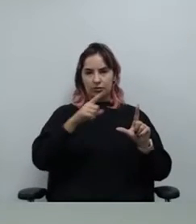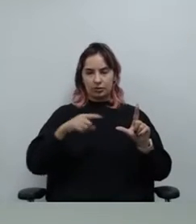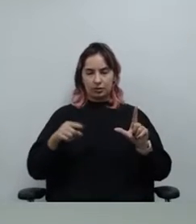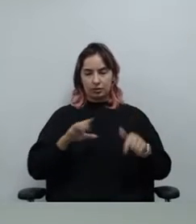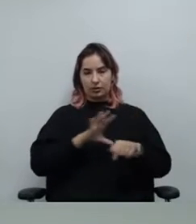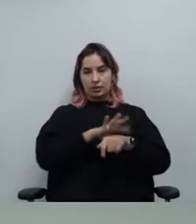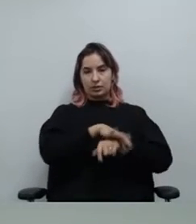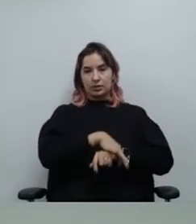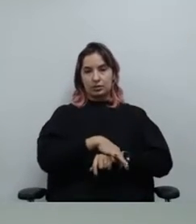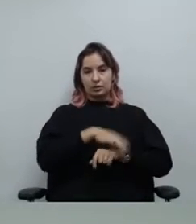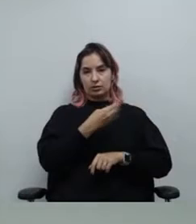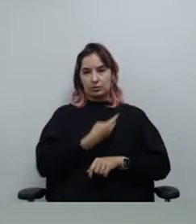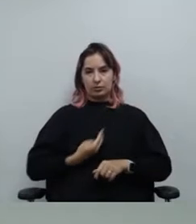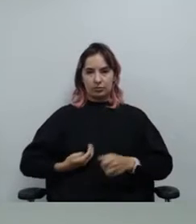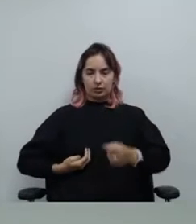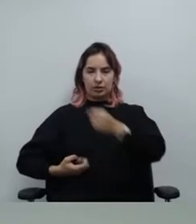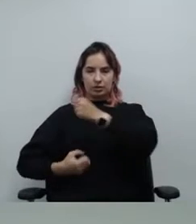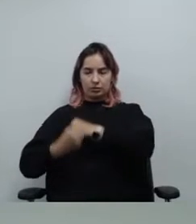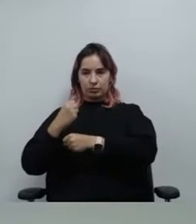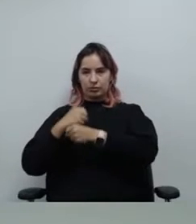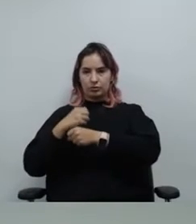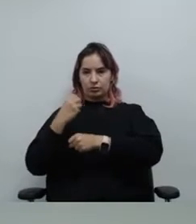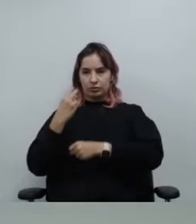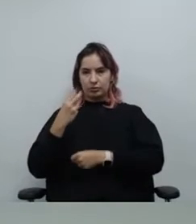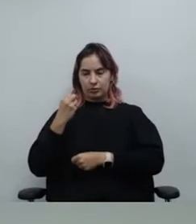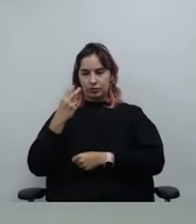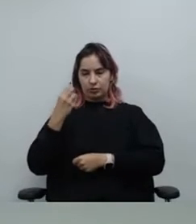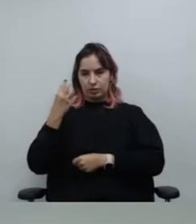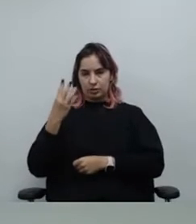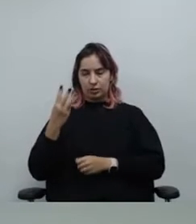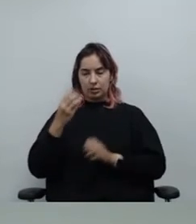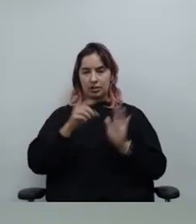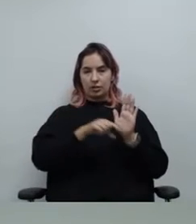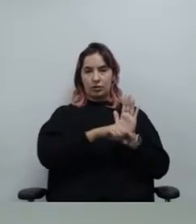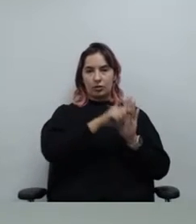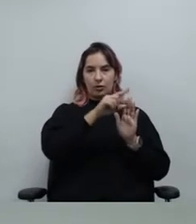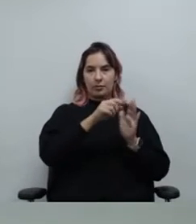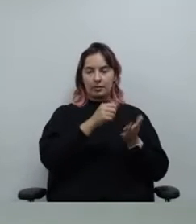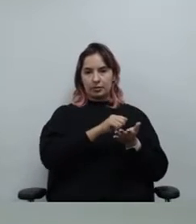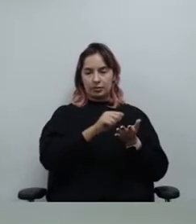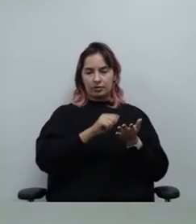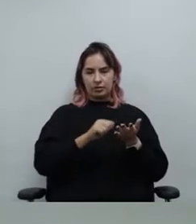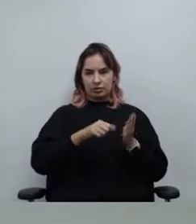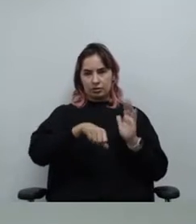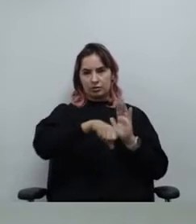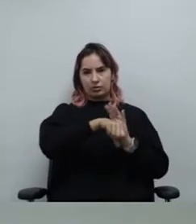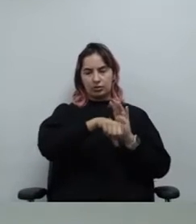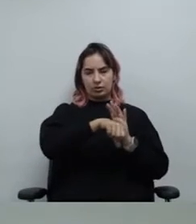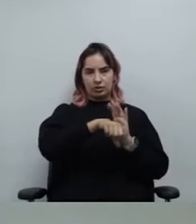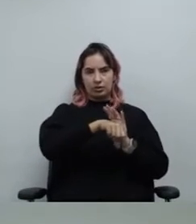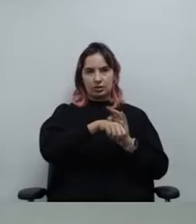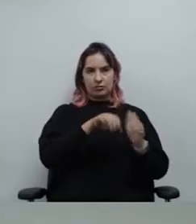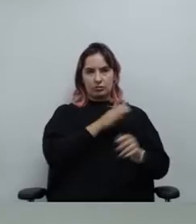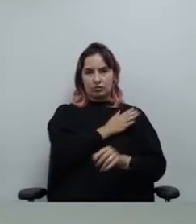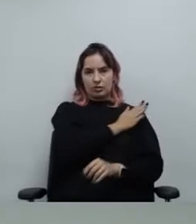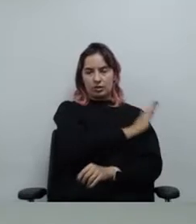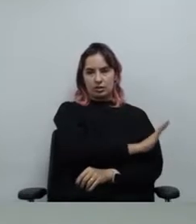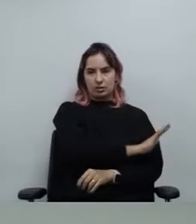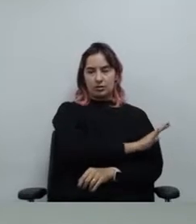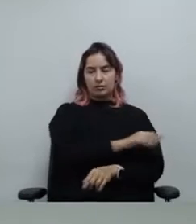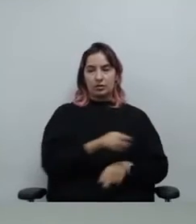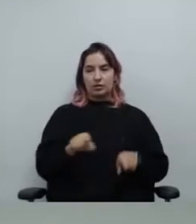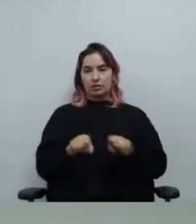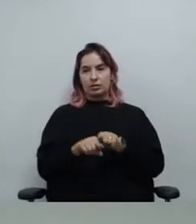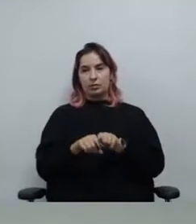Segurança Pública de 2023, que indicam um aumento alarmante nos registros de crimes de racismo e injúria racial, bem como